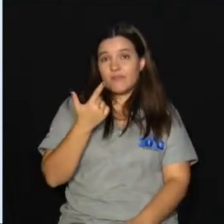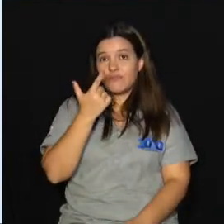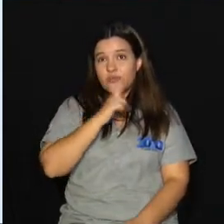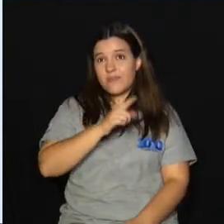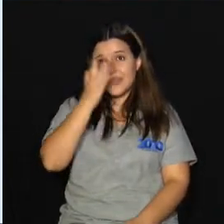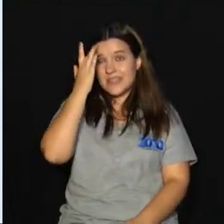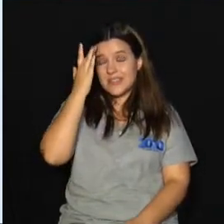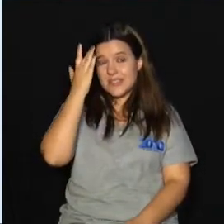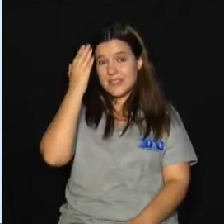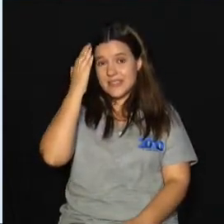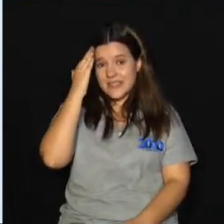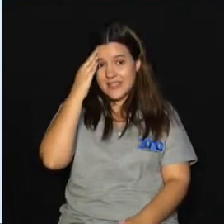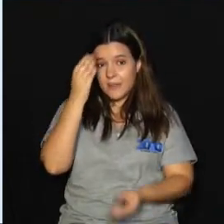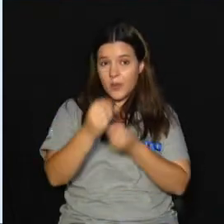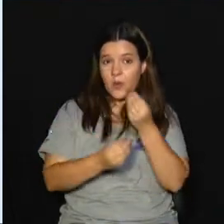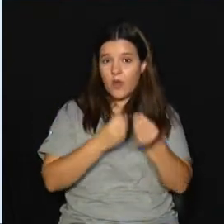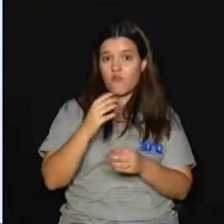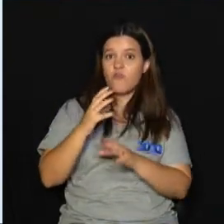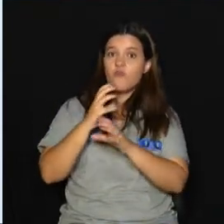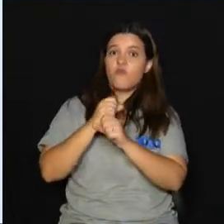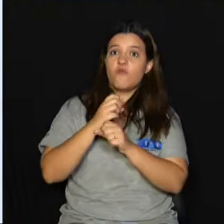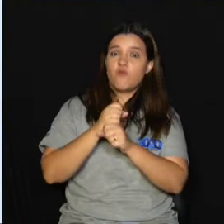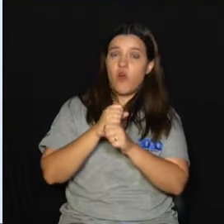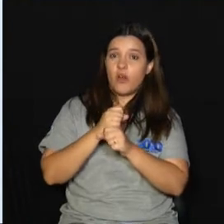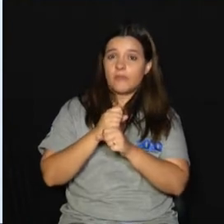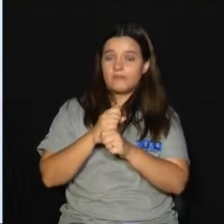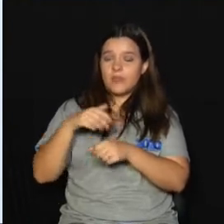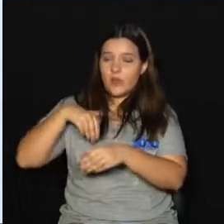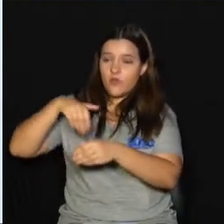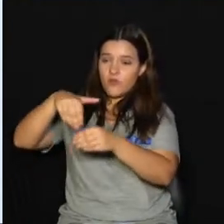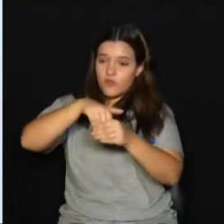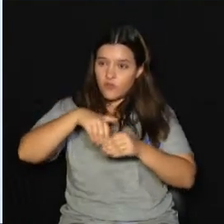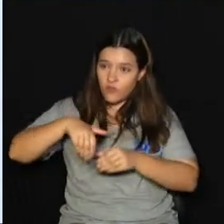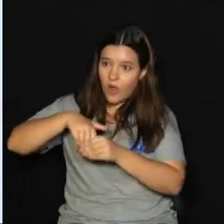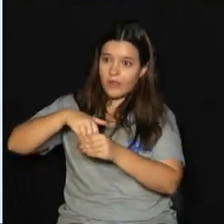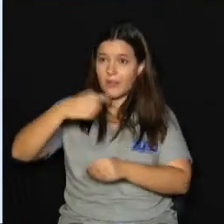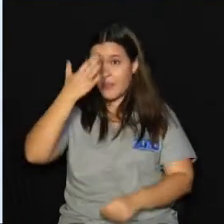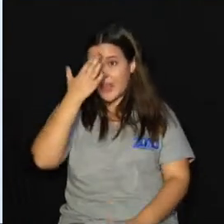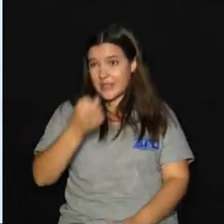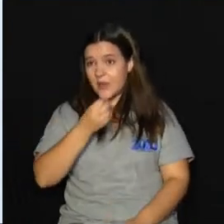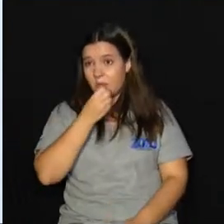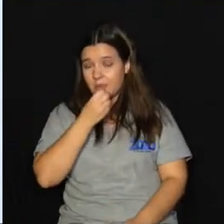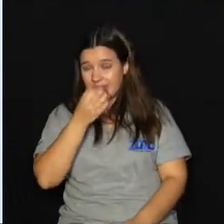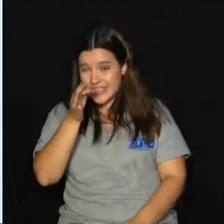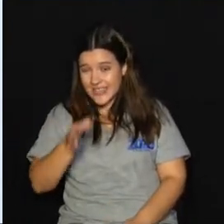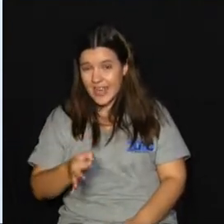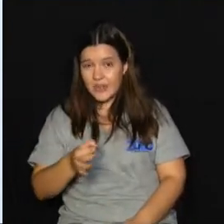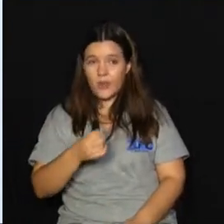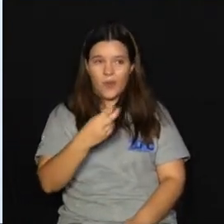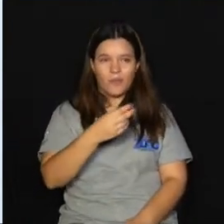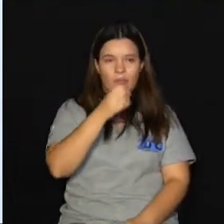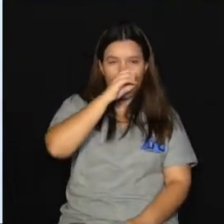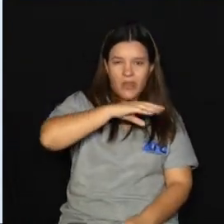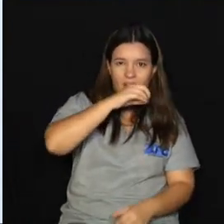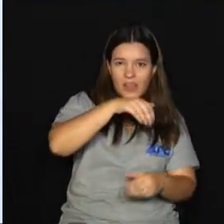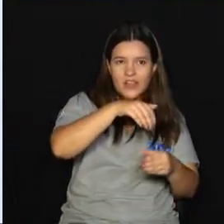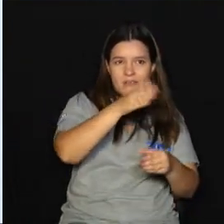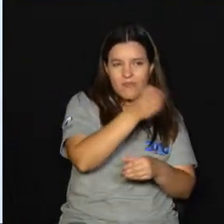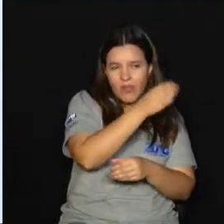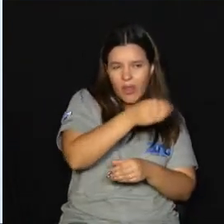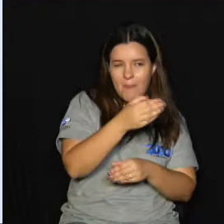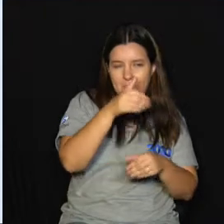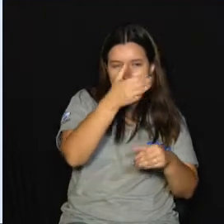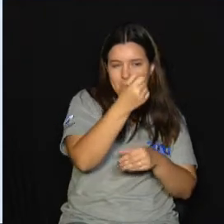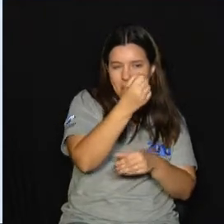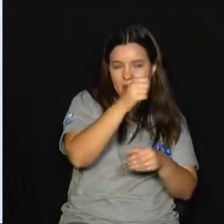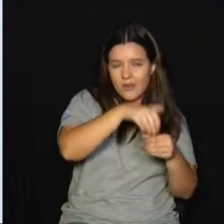um panorama onde teve um voto útil, o que está acontecendo, mas sem dúvida, ao longo desse segundo, do primeiro até o segundo turno,